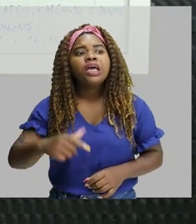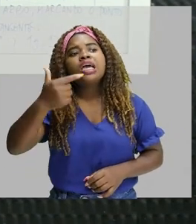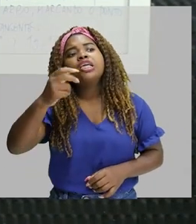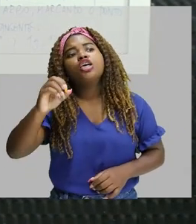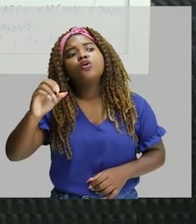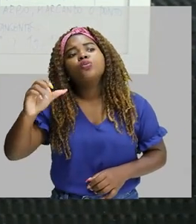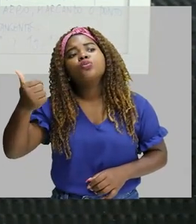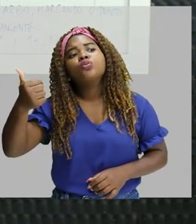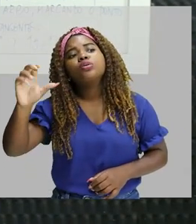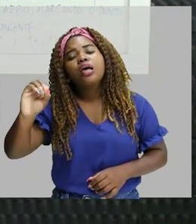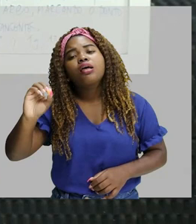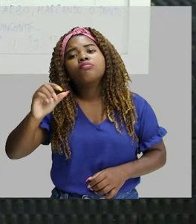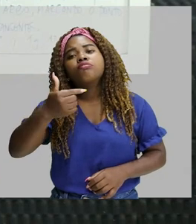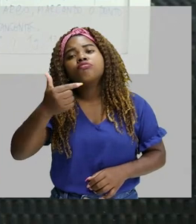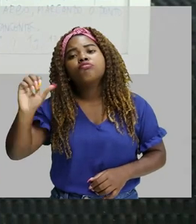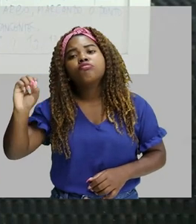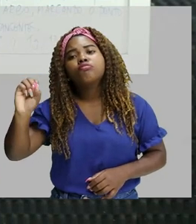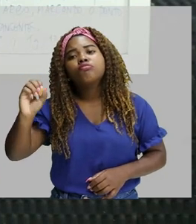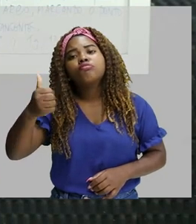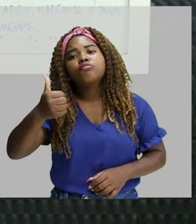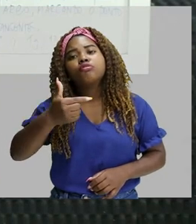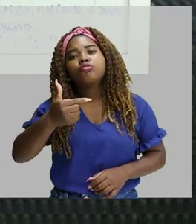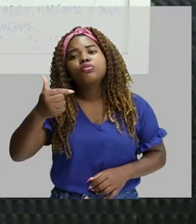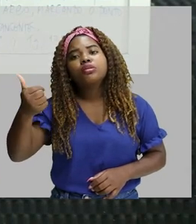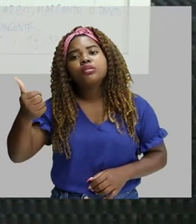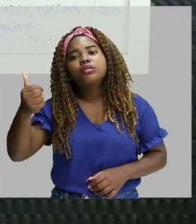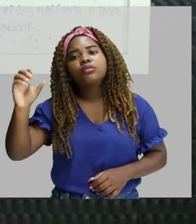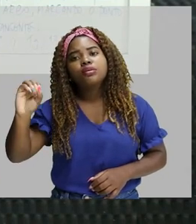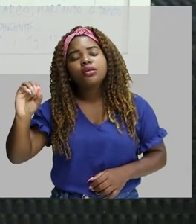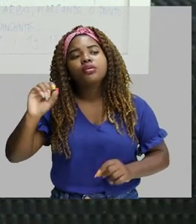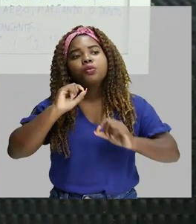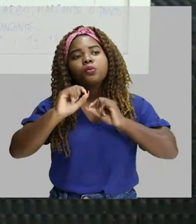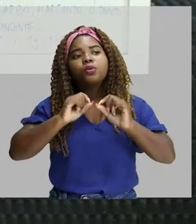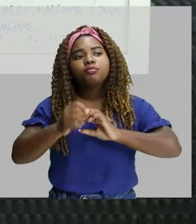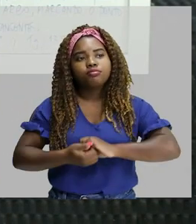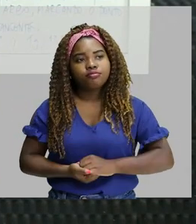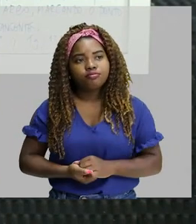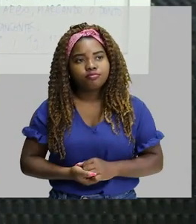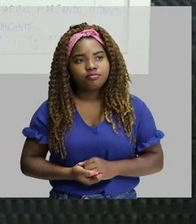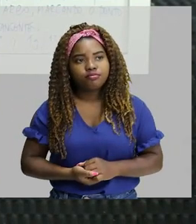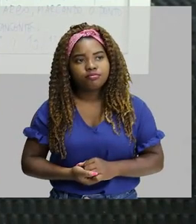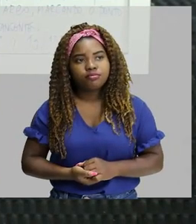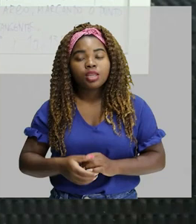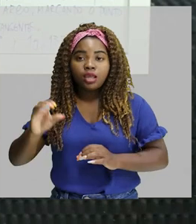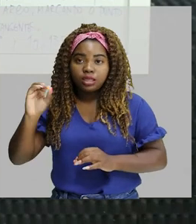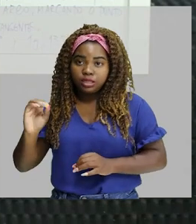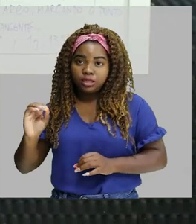210 pessoal 210 turminha ele tem esse mesmo ângulo aqui ó que que é 210